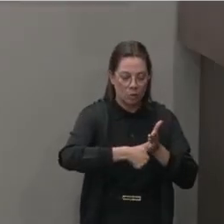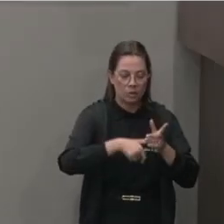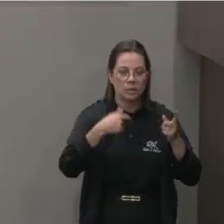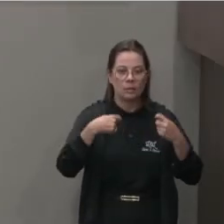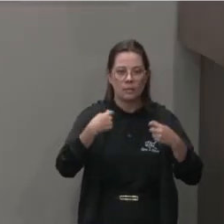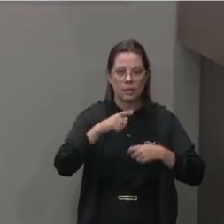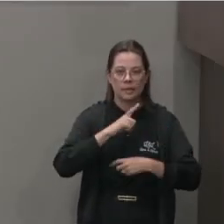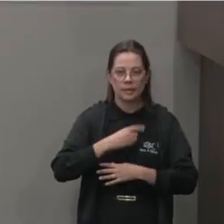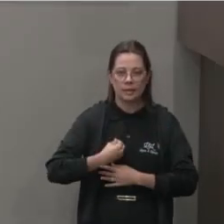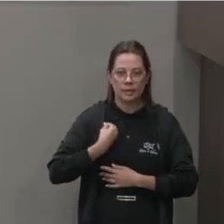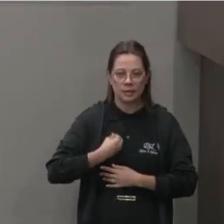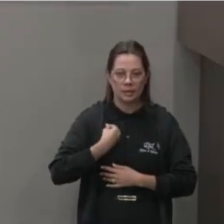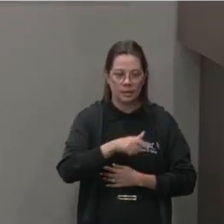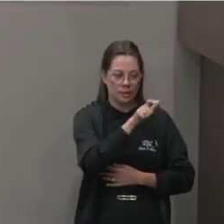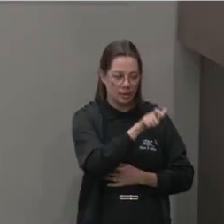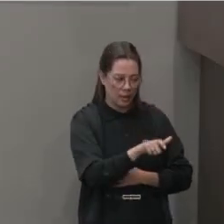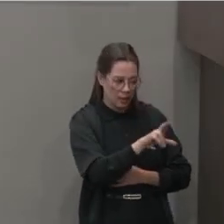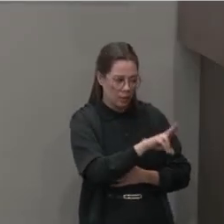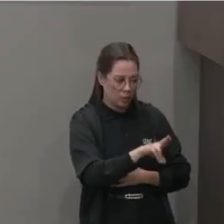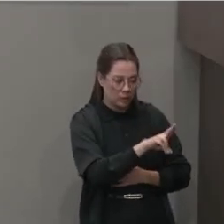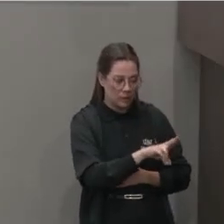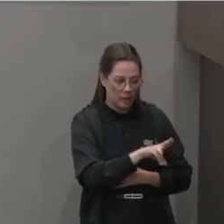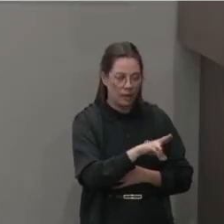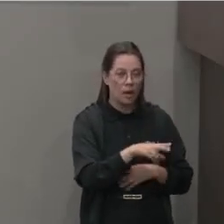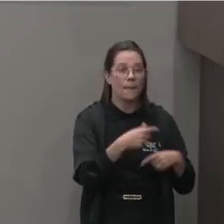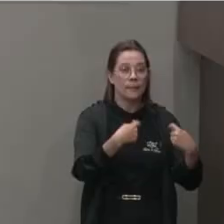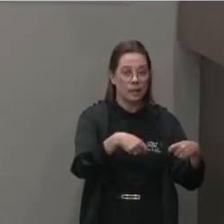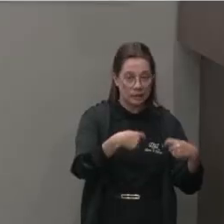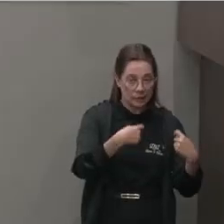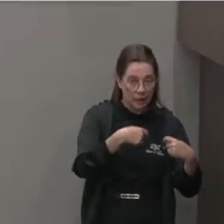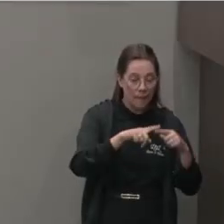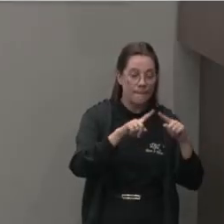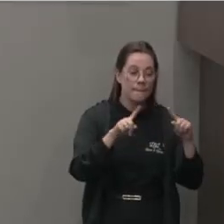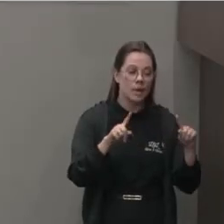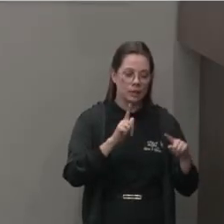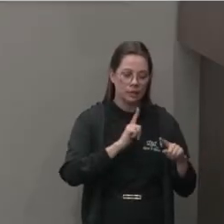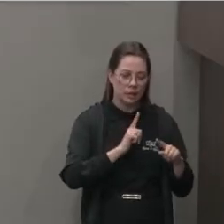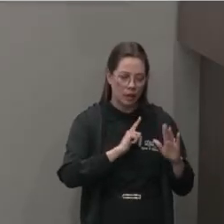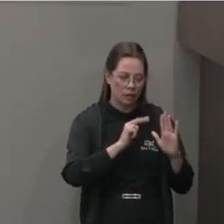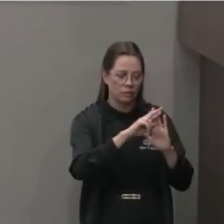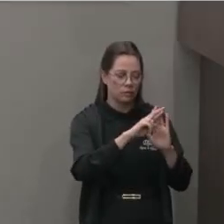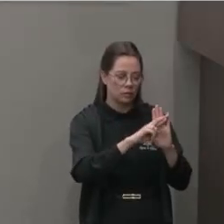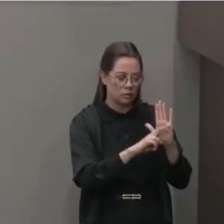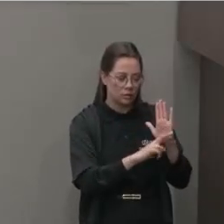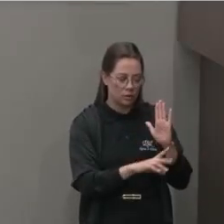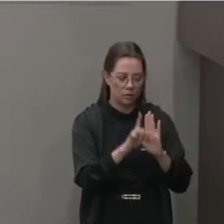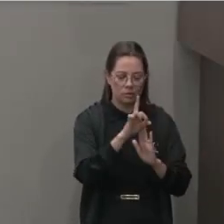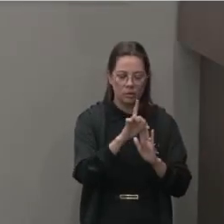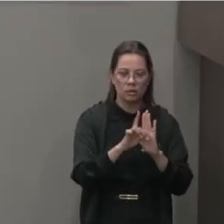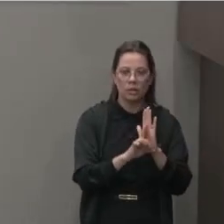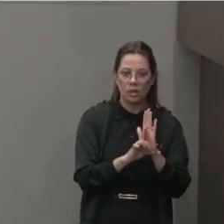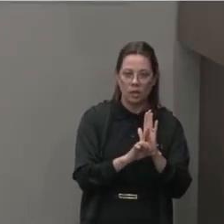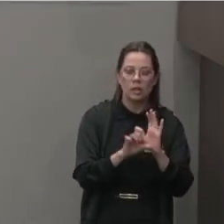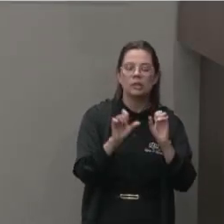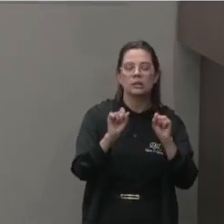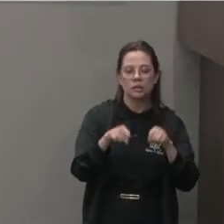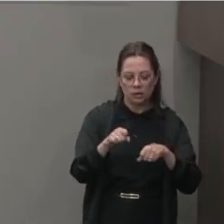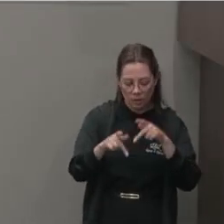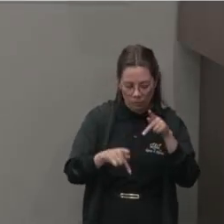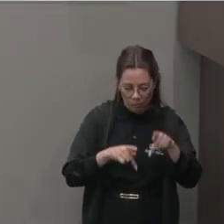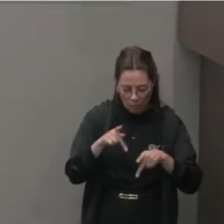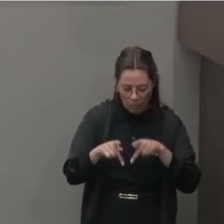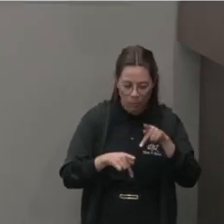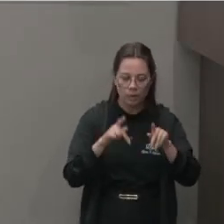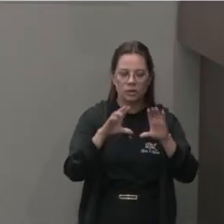ali para quem quiser usar. Mas ele tem que ter um regulamento através do decreto. Aí sim, a população, o usuário,